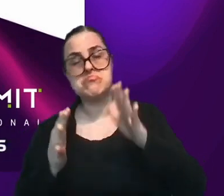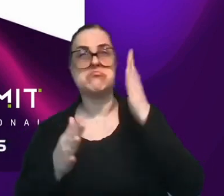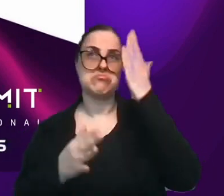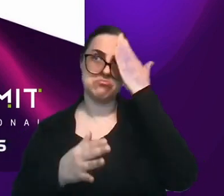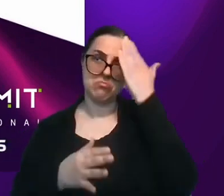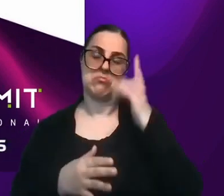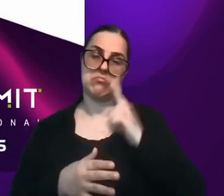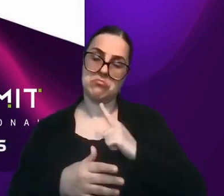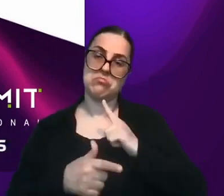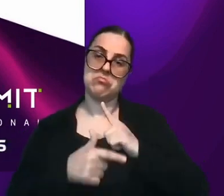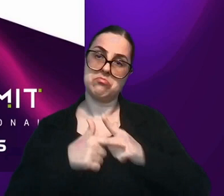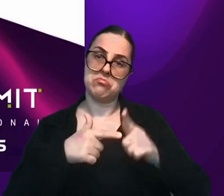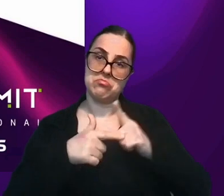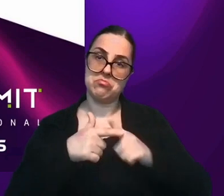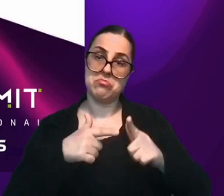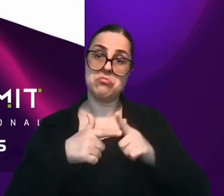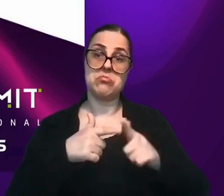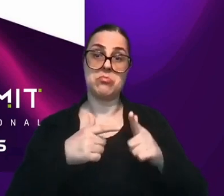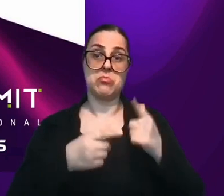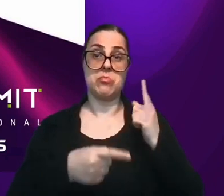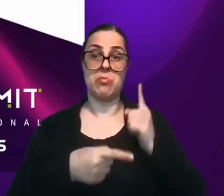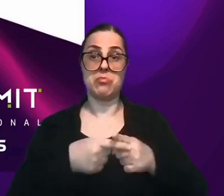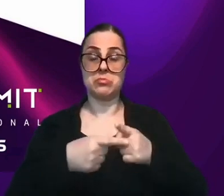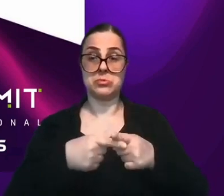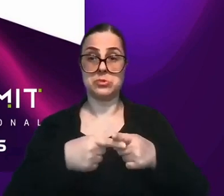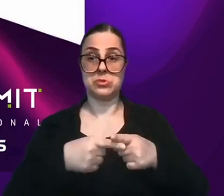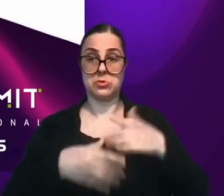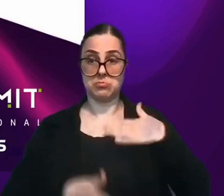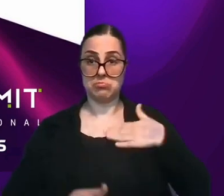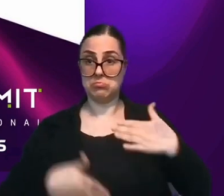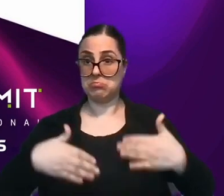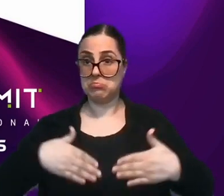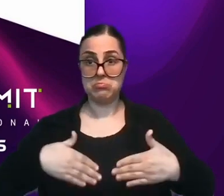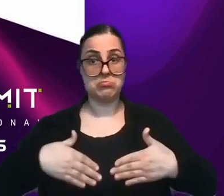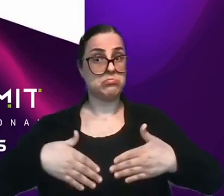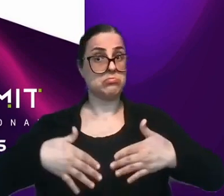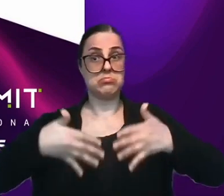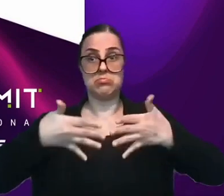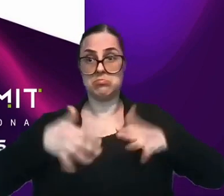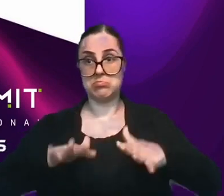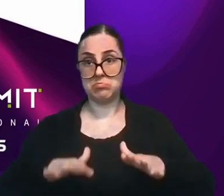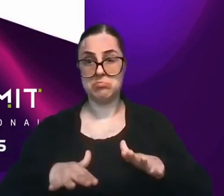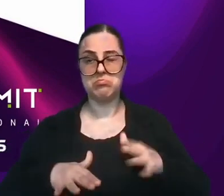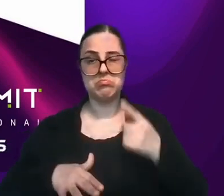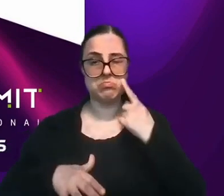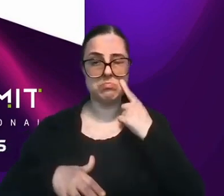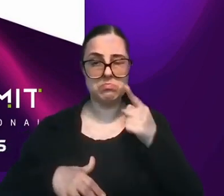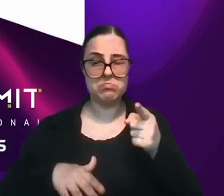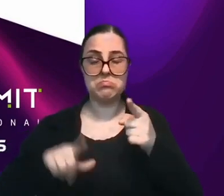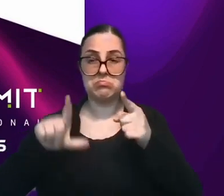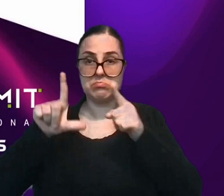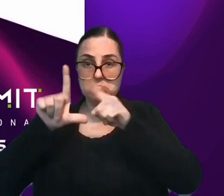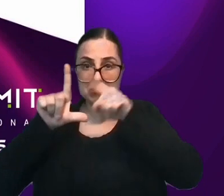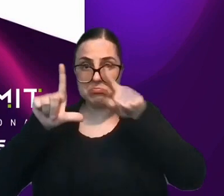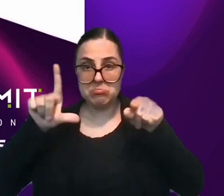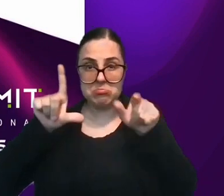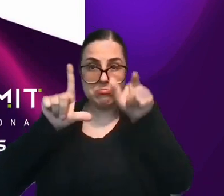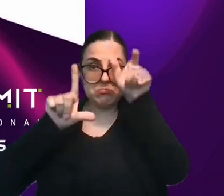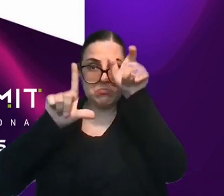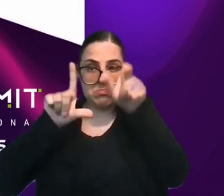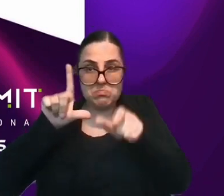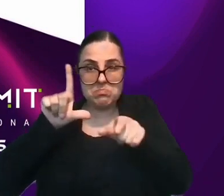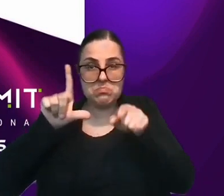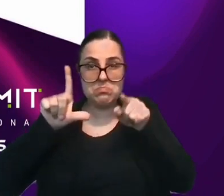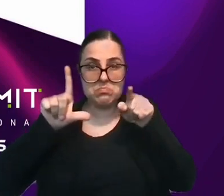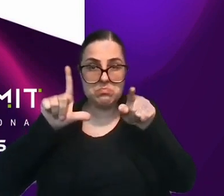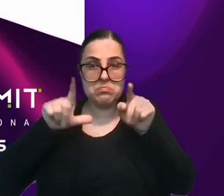específicas, perda de sistema por conta disso daqui. E é exatamente essa faixa que nós trabalhamos, e é em torno dessa faixa de